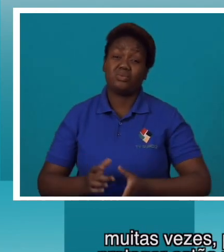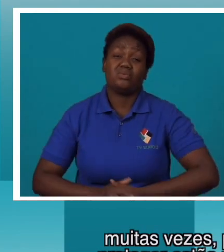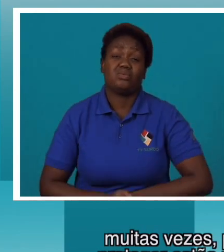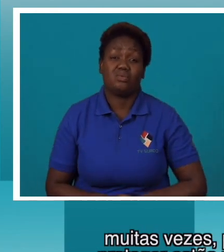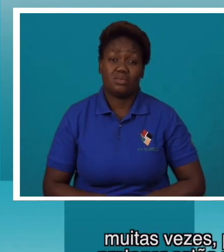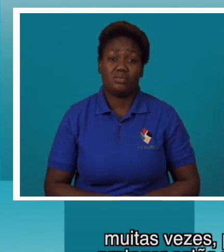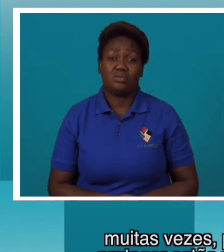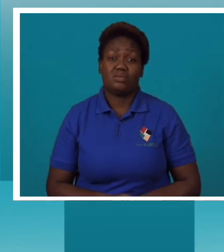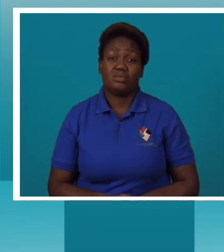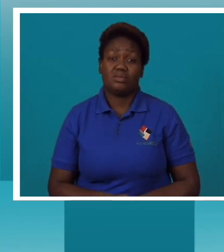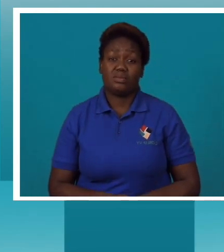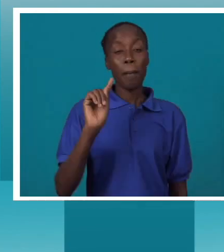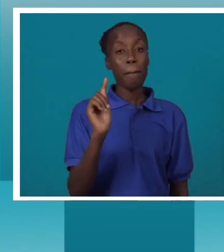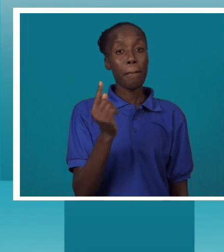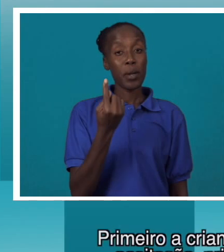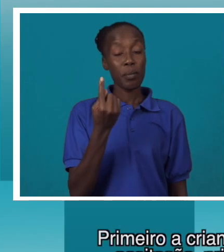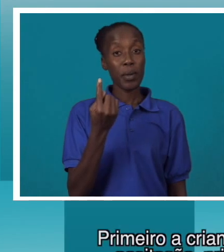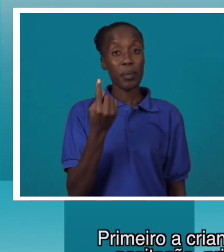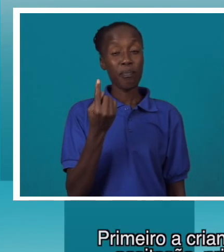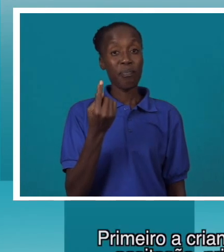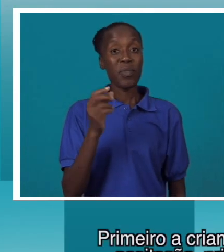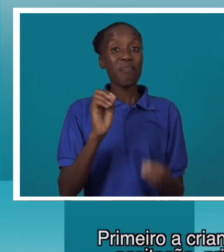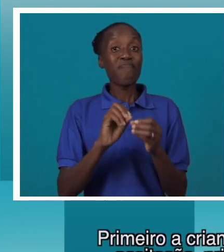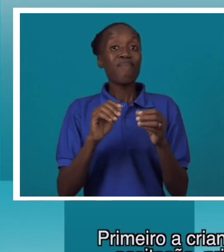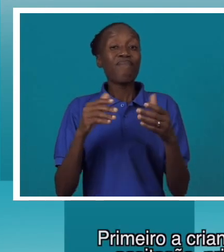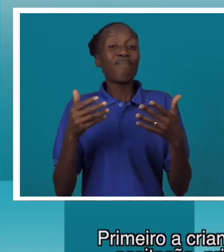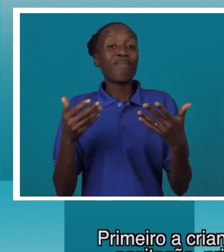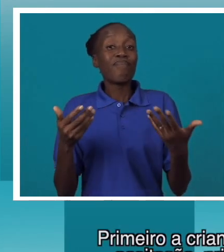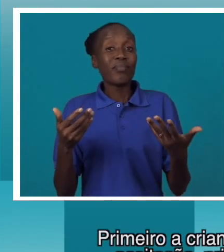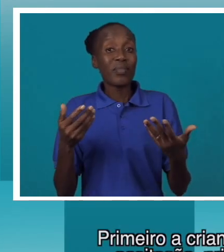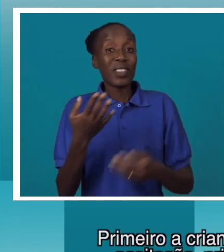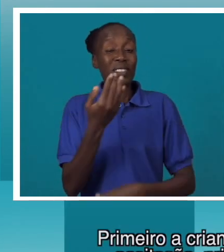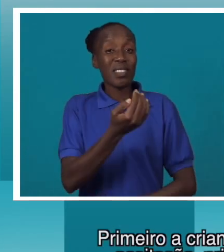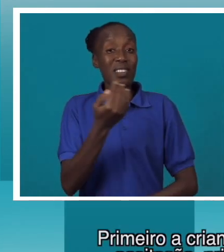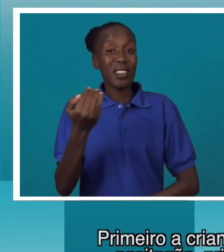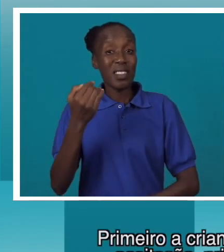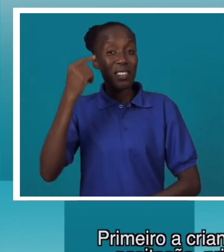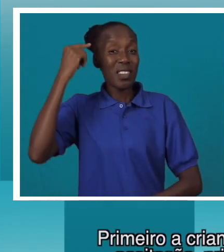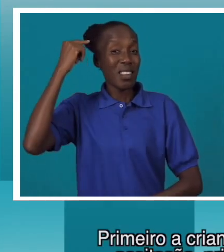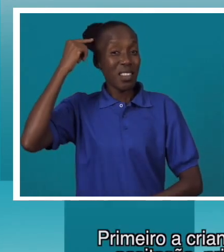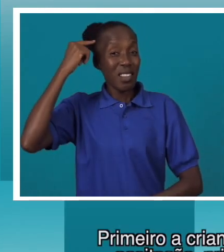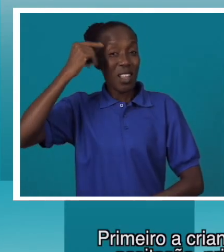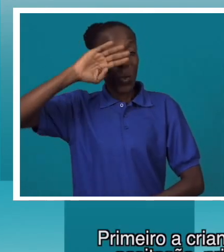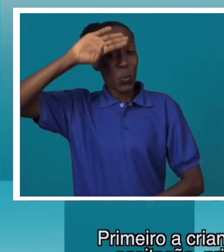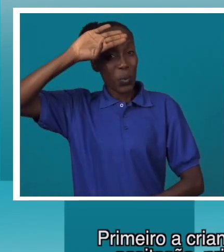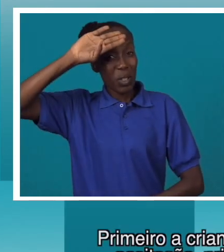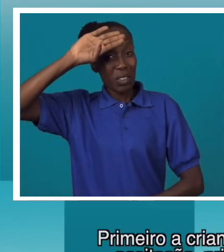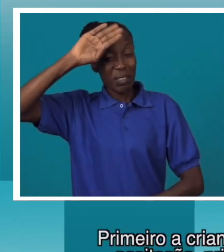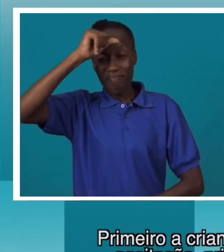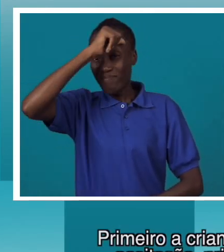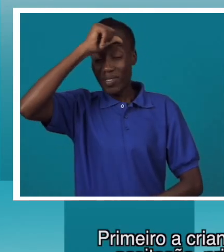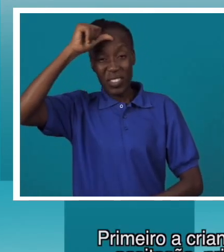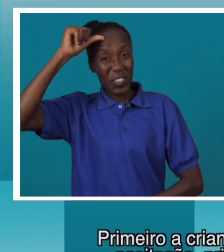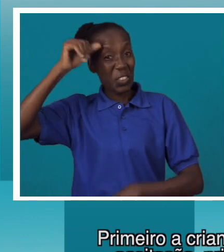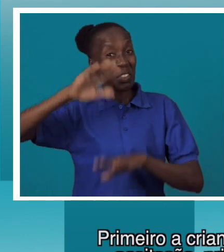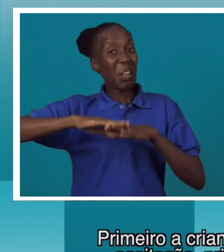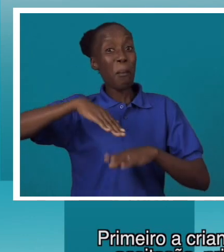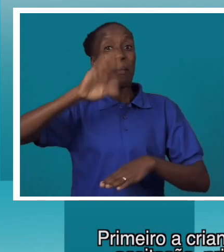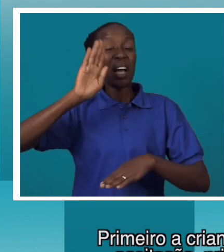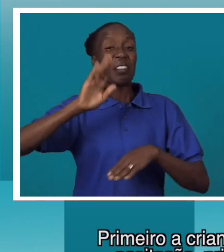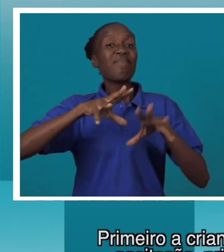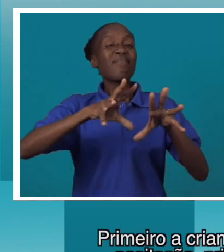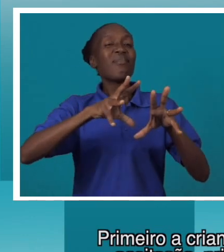informadas sobre o assunto. Primeiro, a criança autista tem muita dificuldade de aceitação,